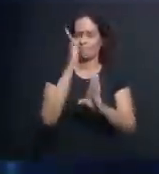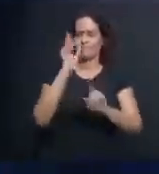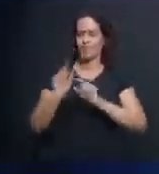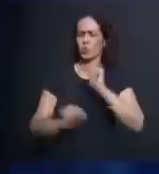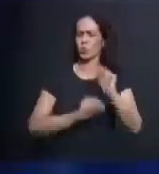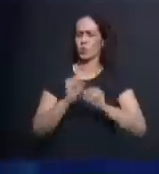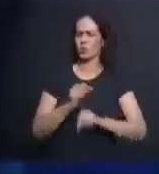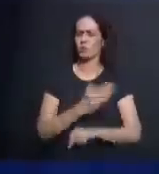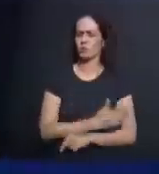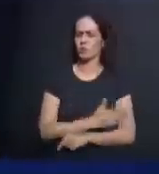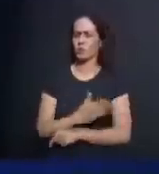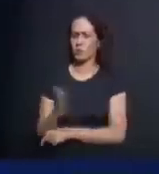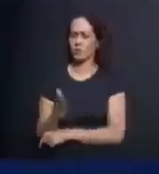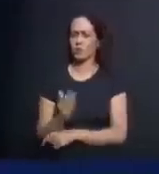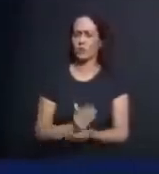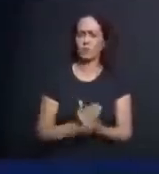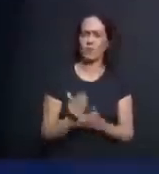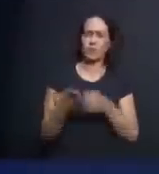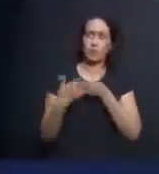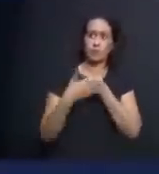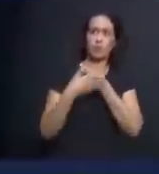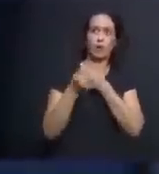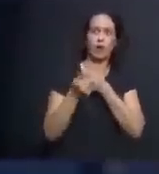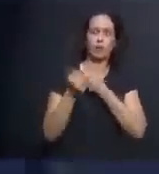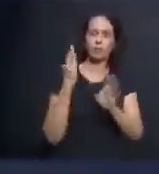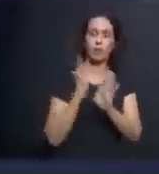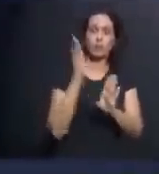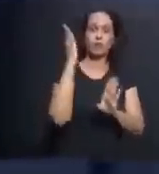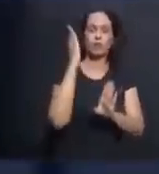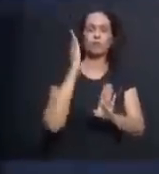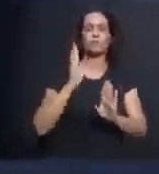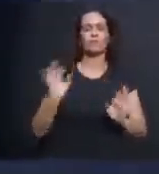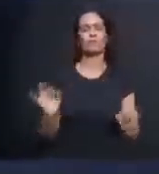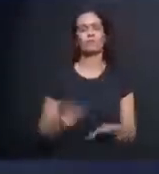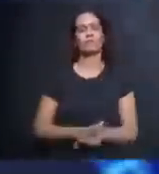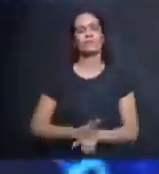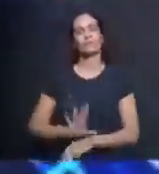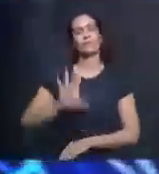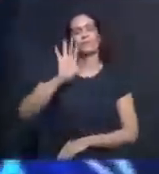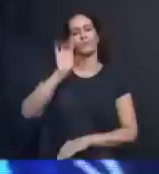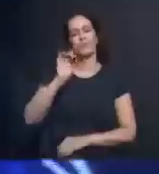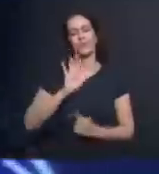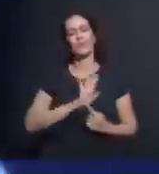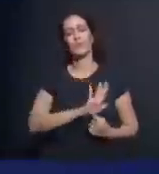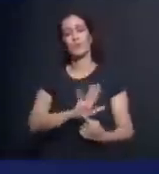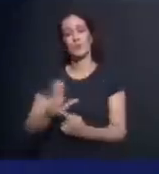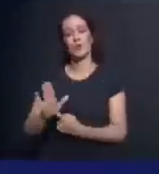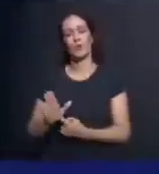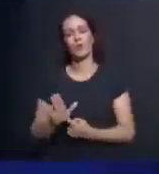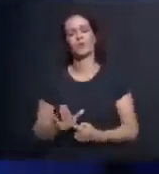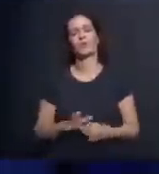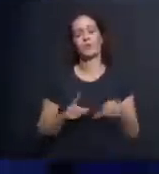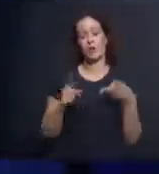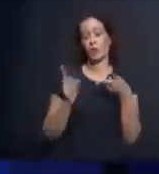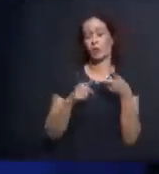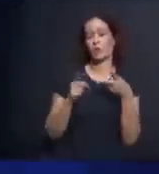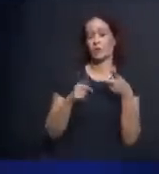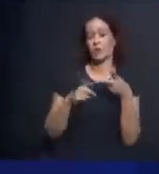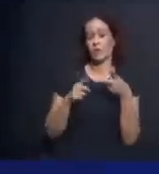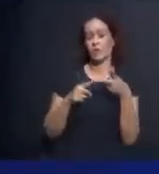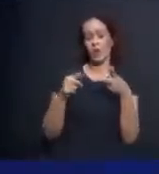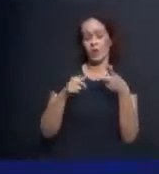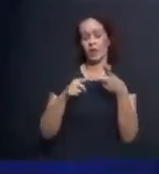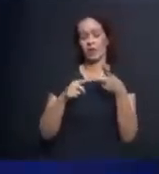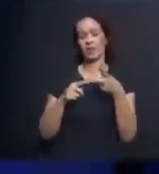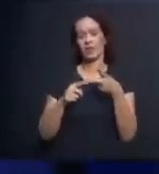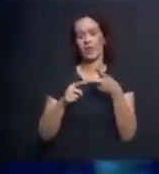você começa a descobrir e viver seu chamado principal, Deus te mostra que você também tem uma segunda veia que vem ajudar a primeira.